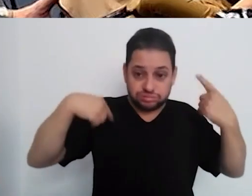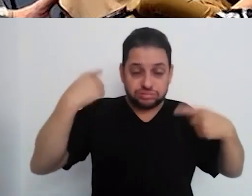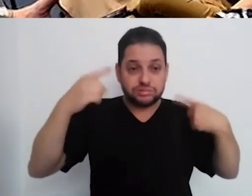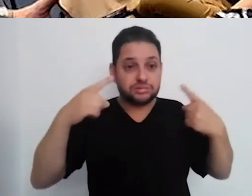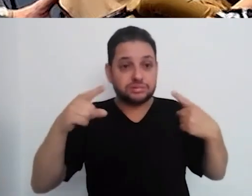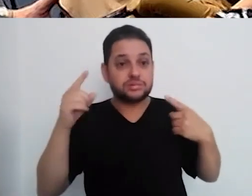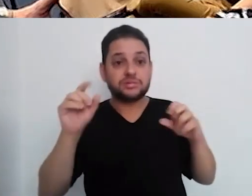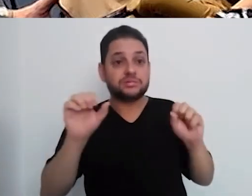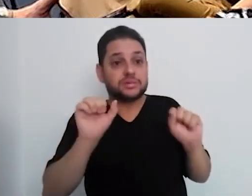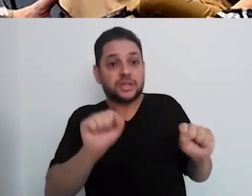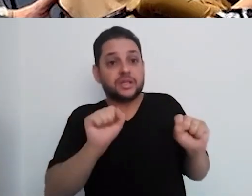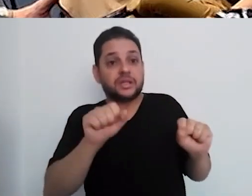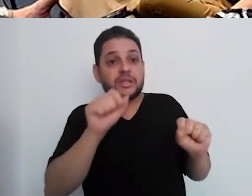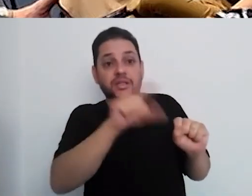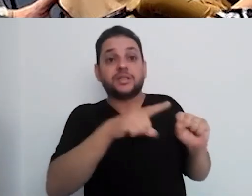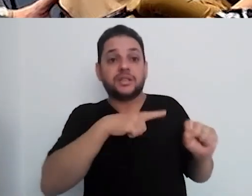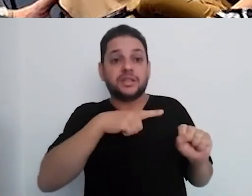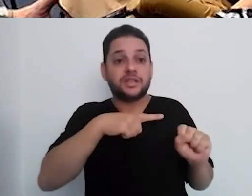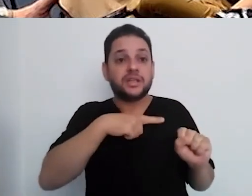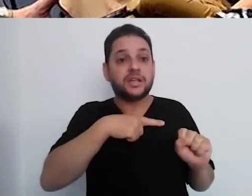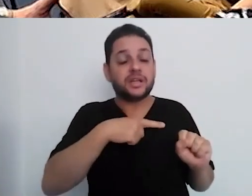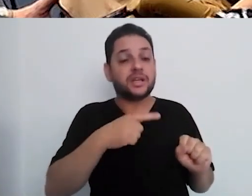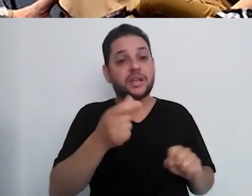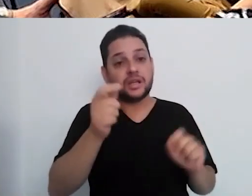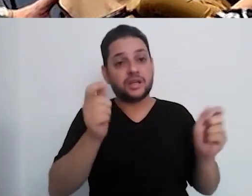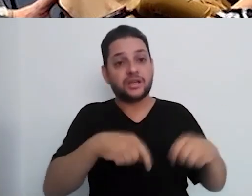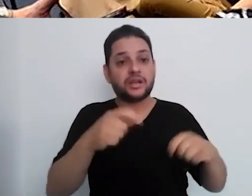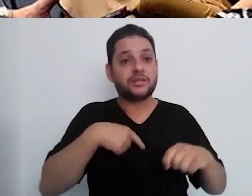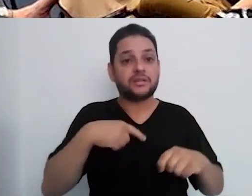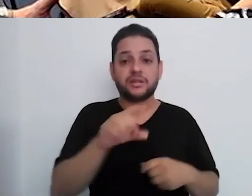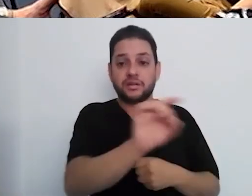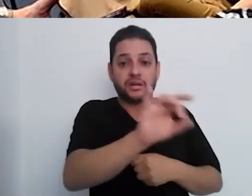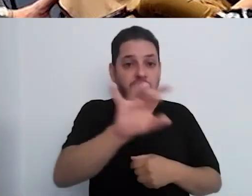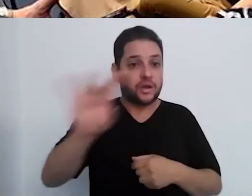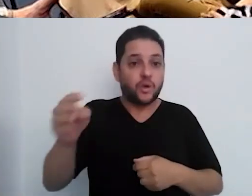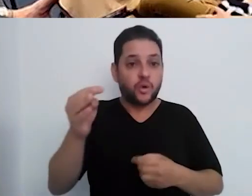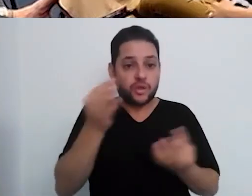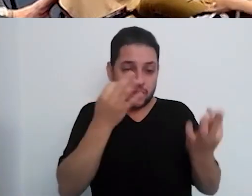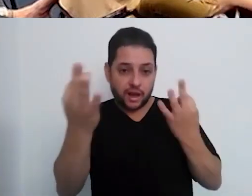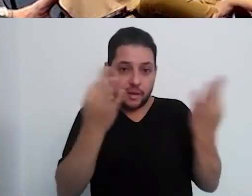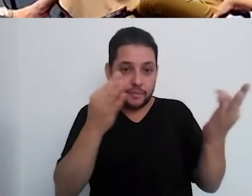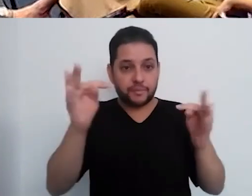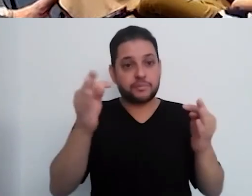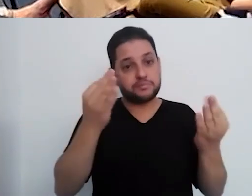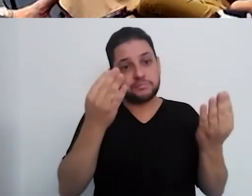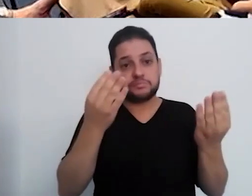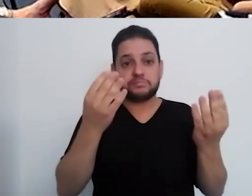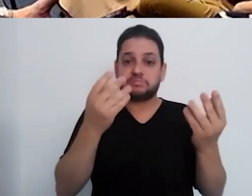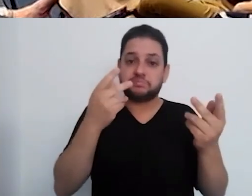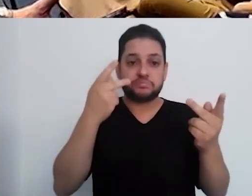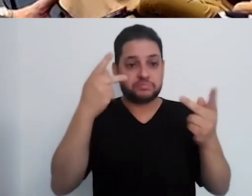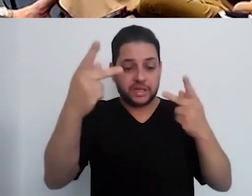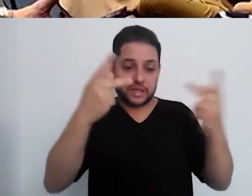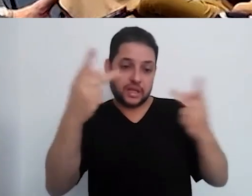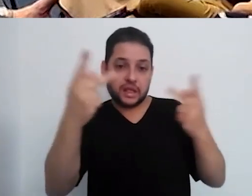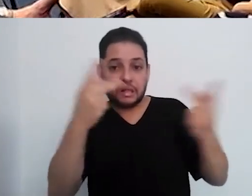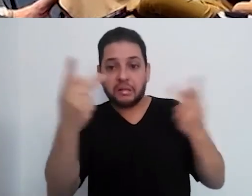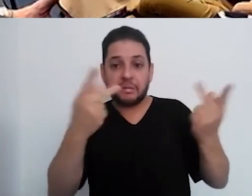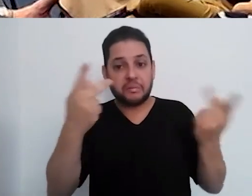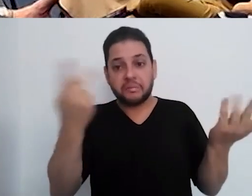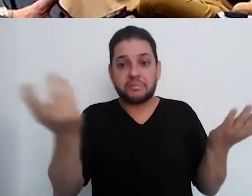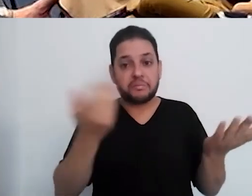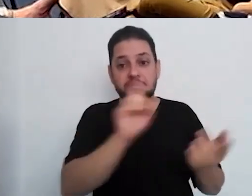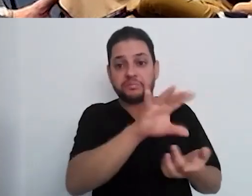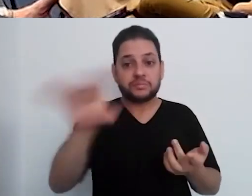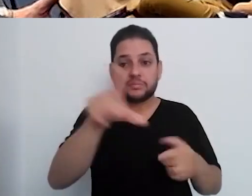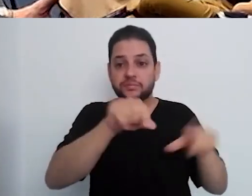isso oficialmente, entendeu? Porque é uma coisa, enfim, cada um escolhe a terapia que quiser e a pessoa vai fazer a terapia na sua vida pessoal que